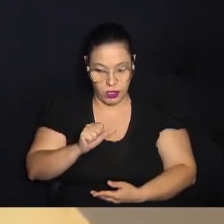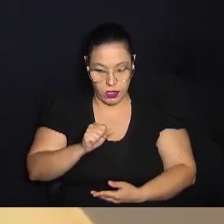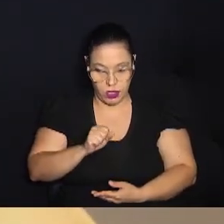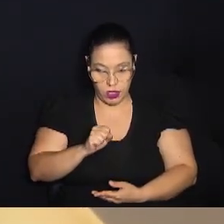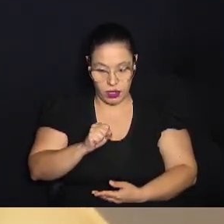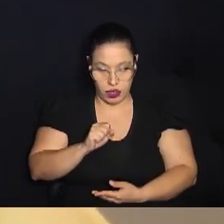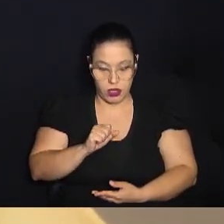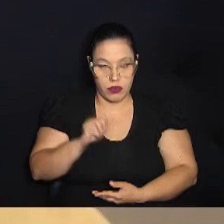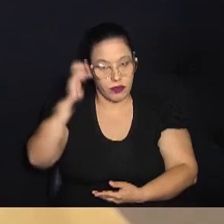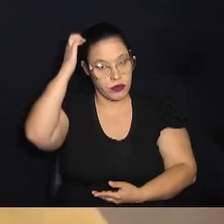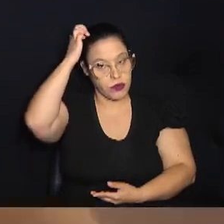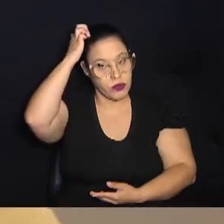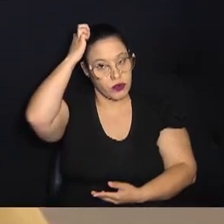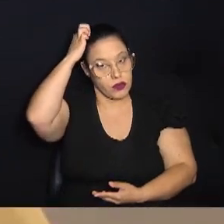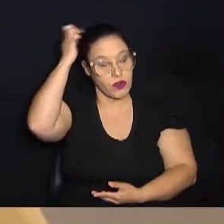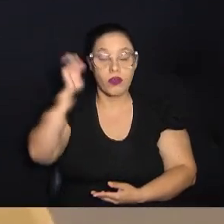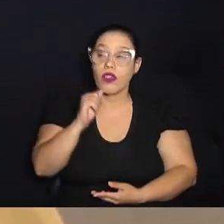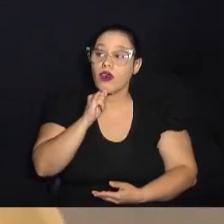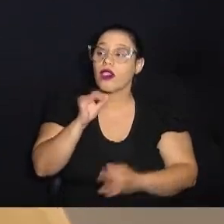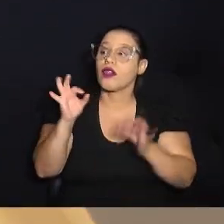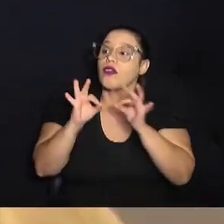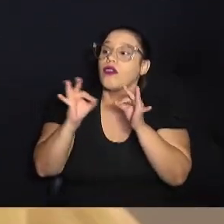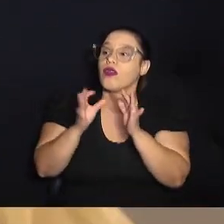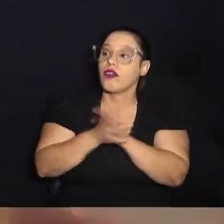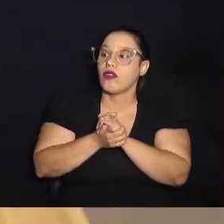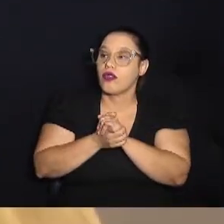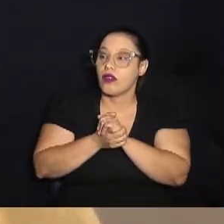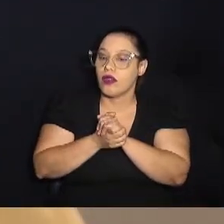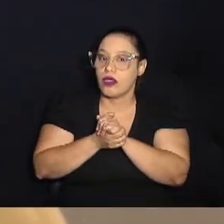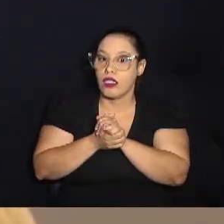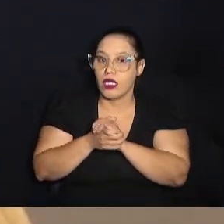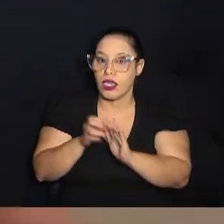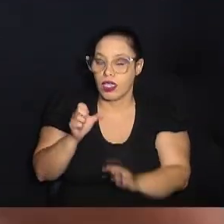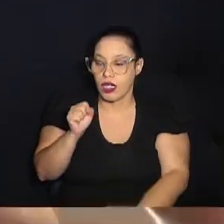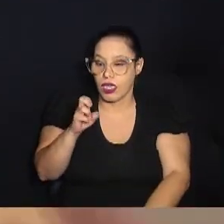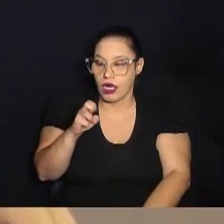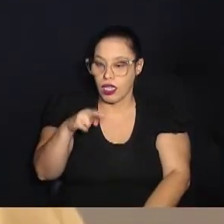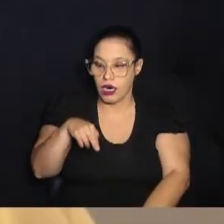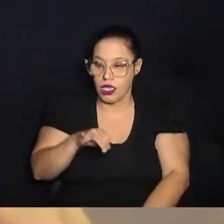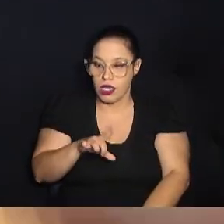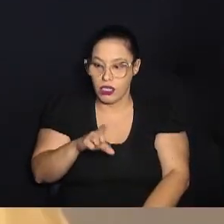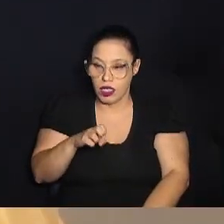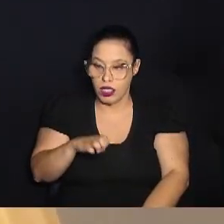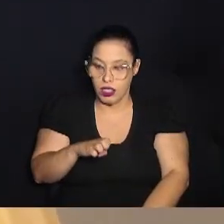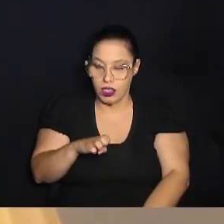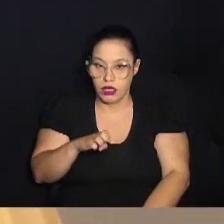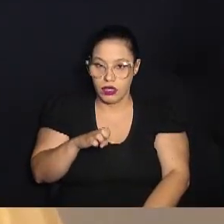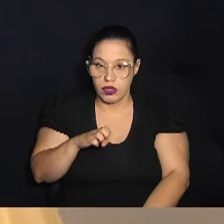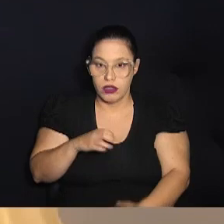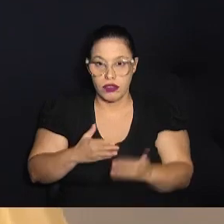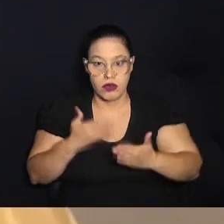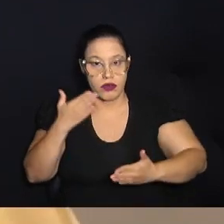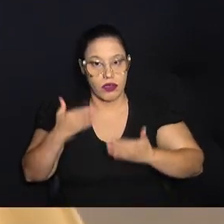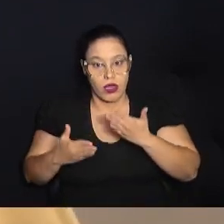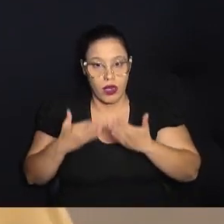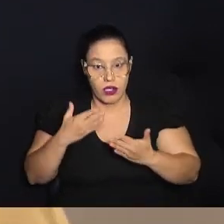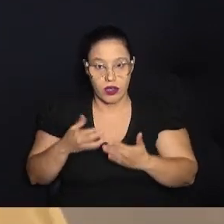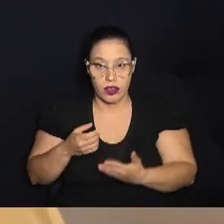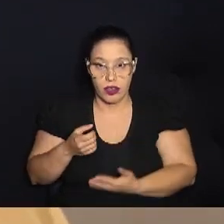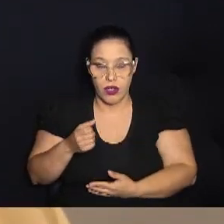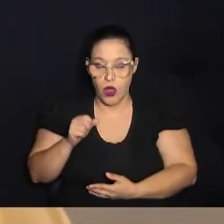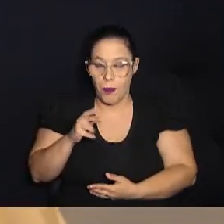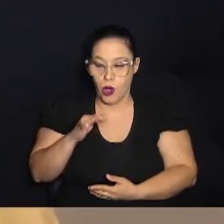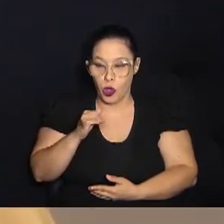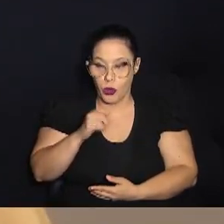gente consiga repor tudo. Eu vou te dar um exemplo simples. A quantidade de selênio, que a gente, várias reações químicas dependem dele. Eu deveria comer